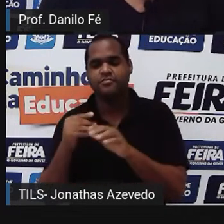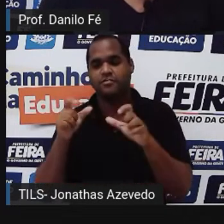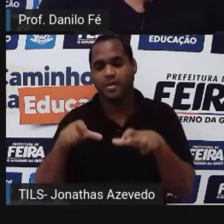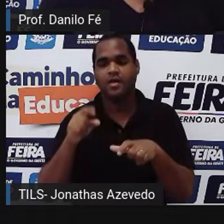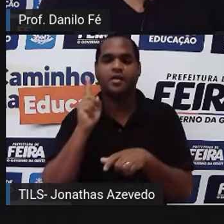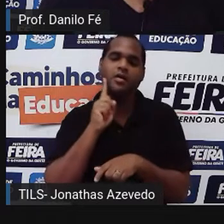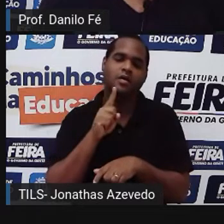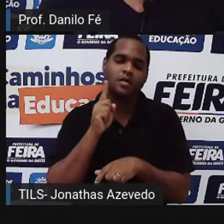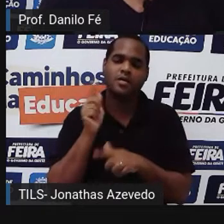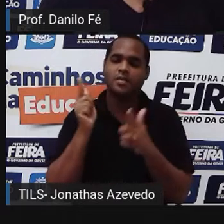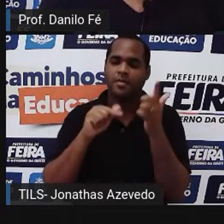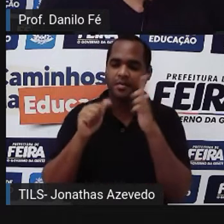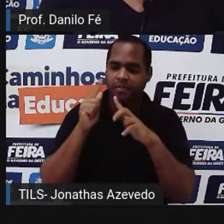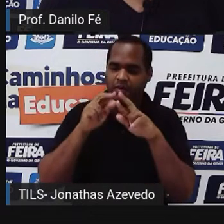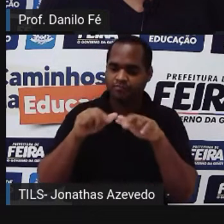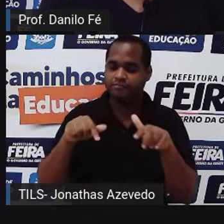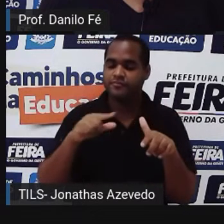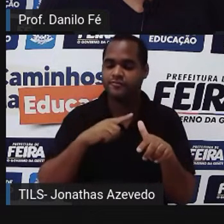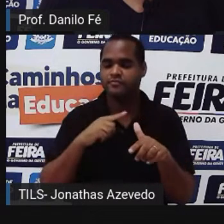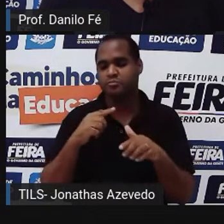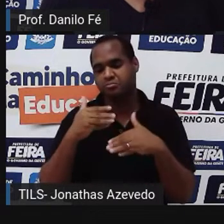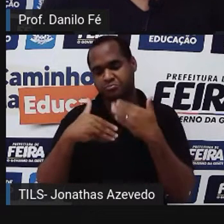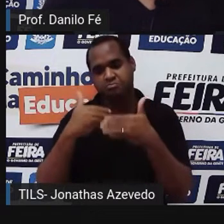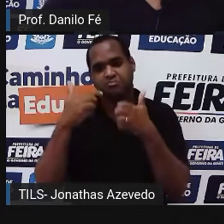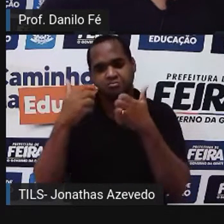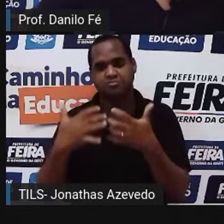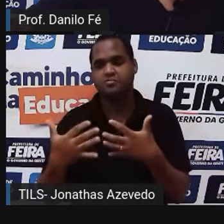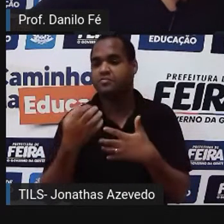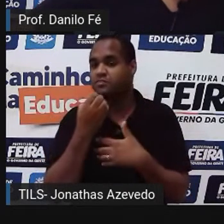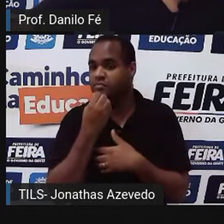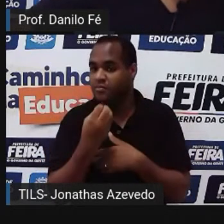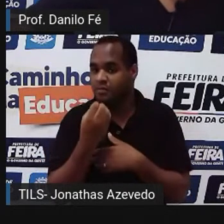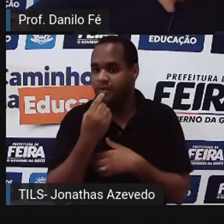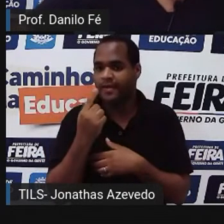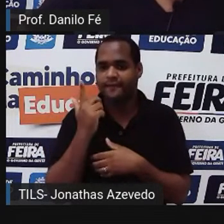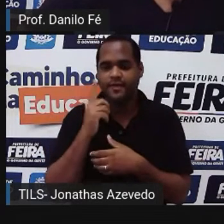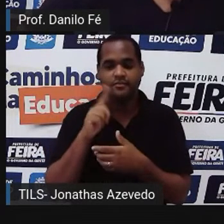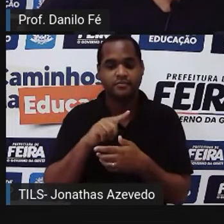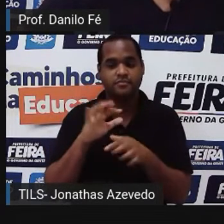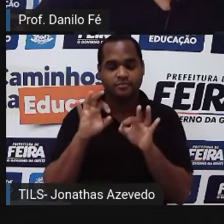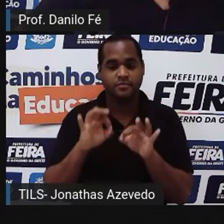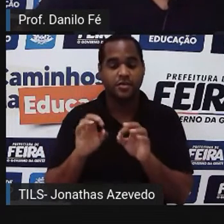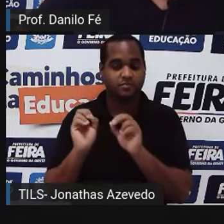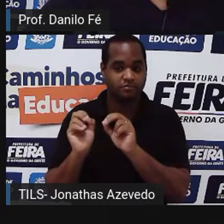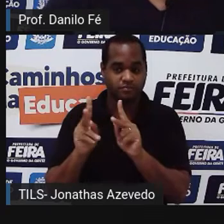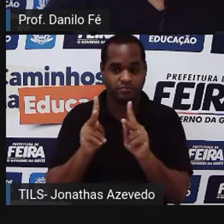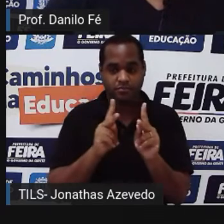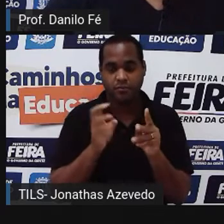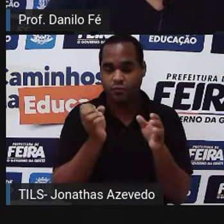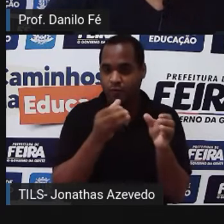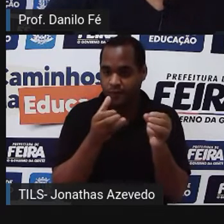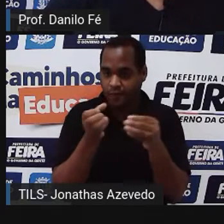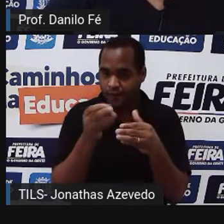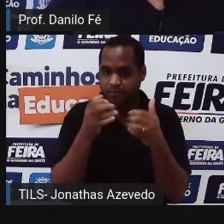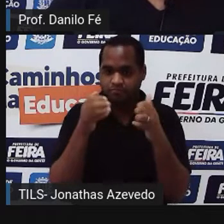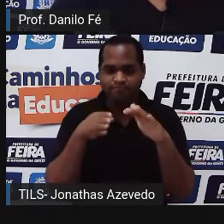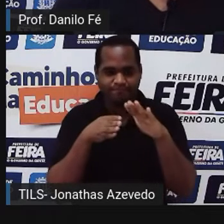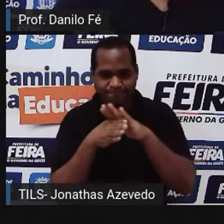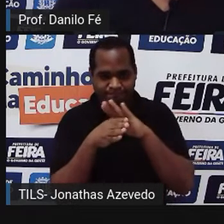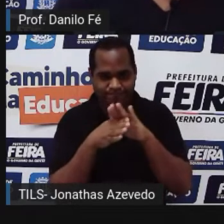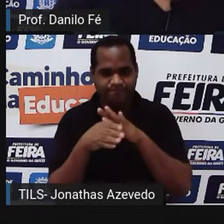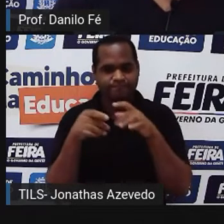Unidos conseguem, algum tempo depois, estabelecer uma nova frota para entrar na guerra